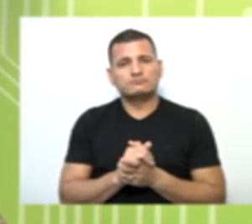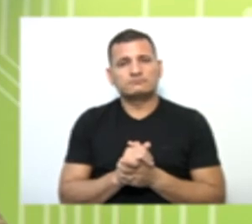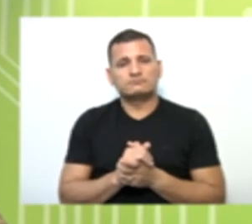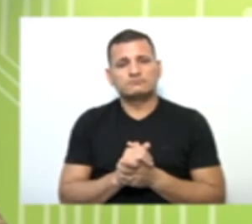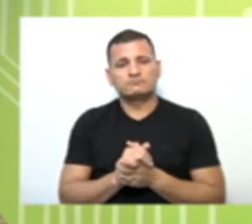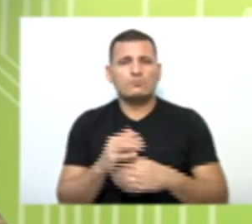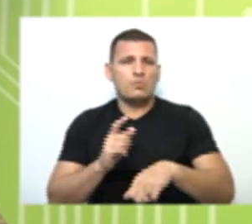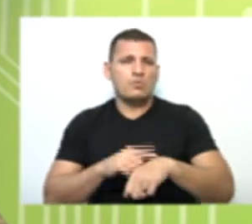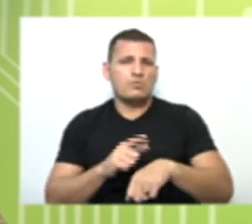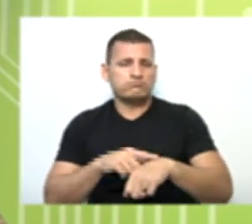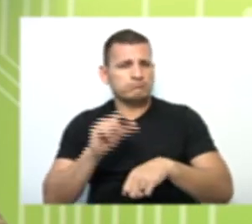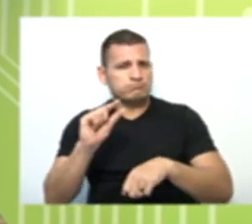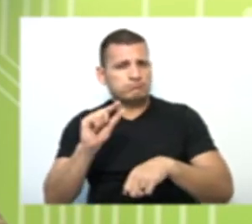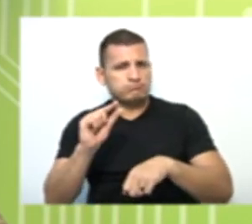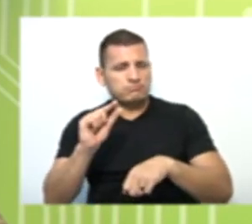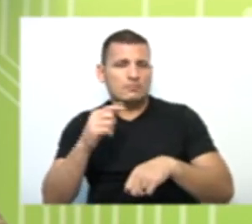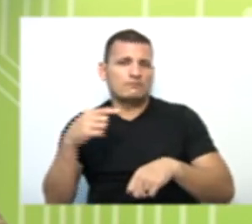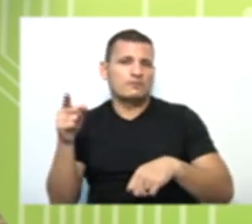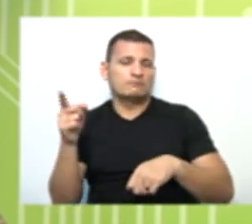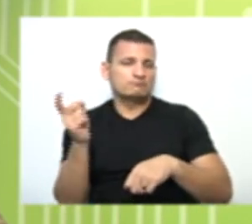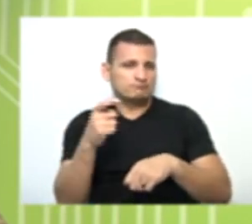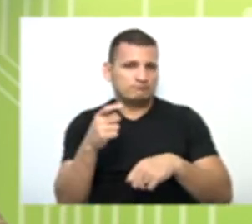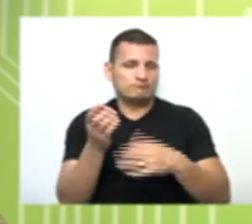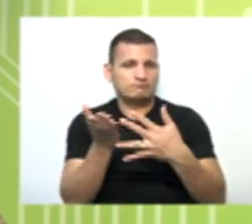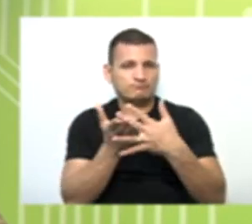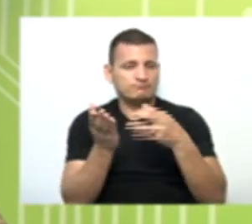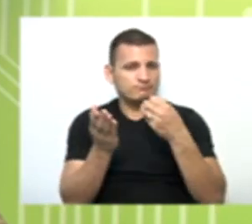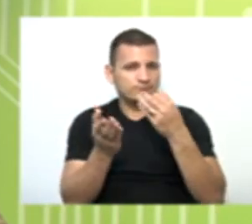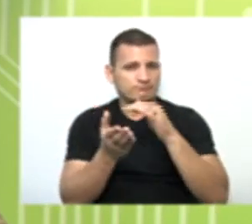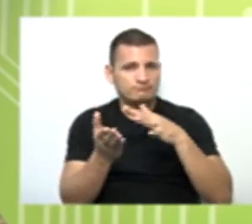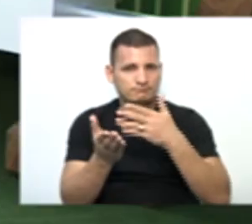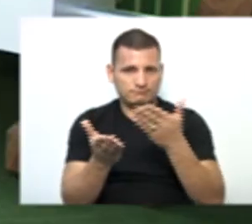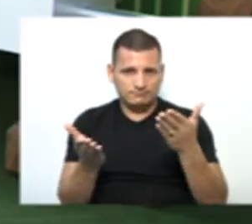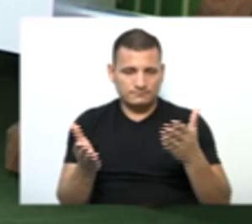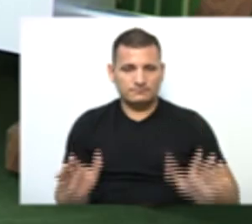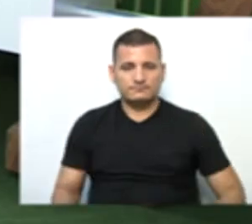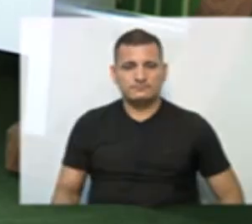instantes nós retornaremos. Boa atividade para vocês.